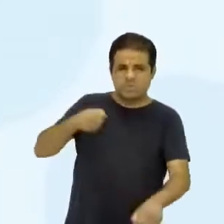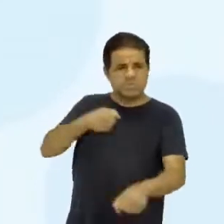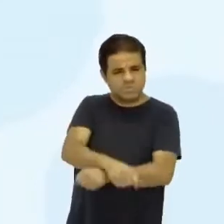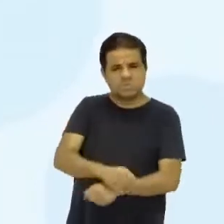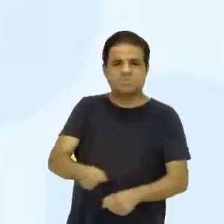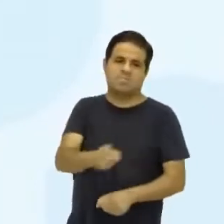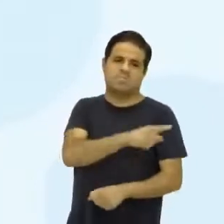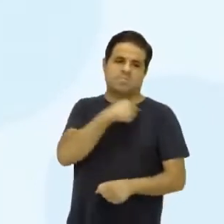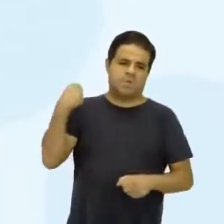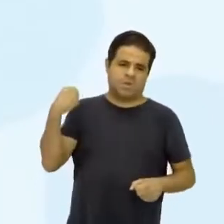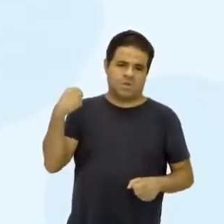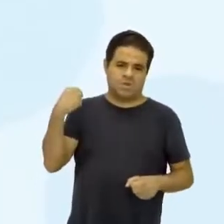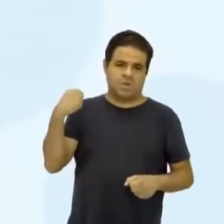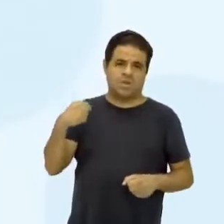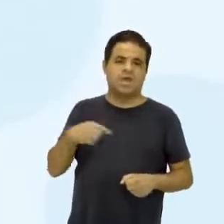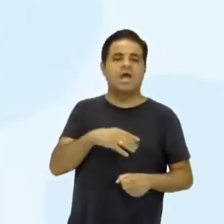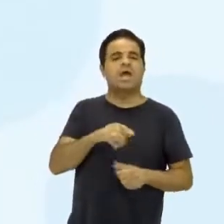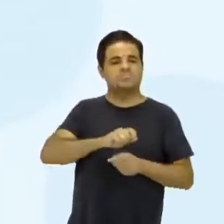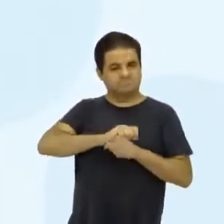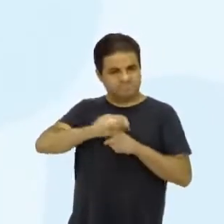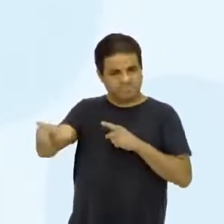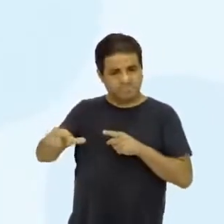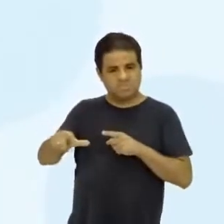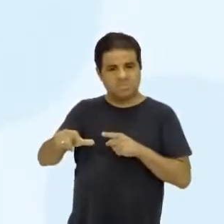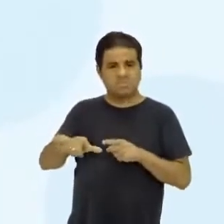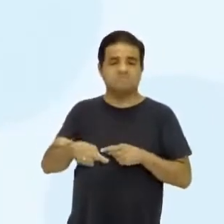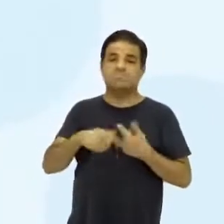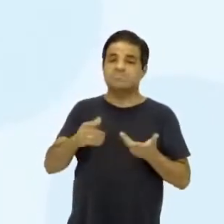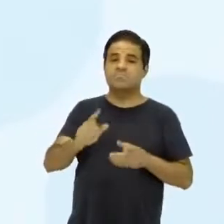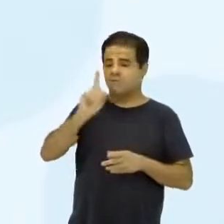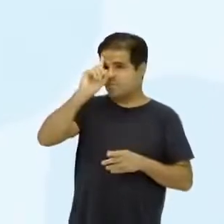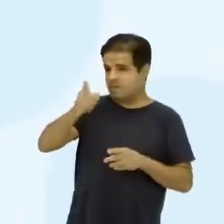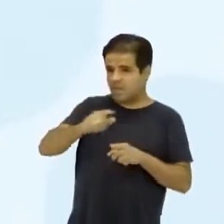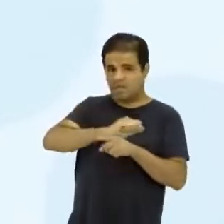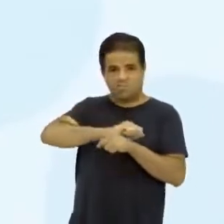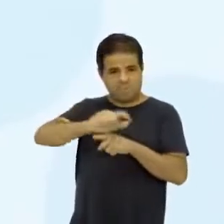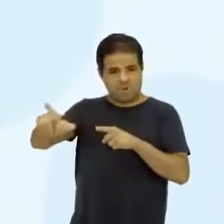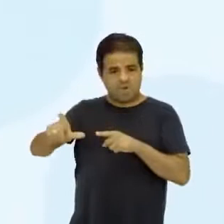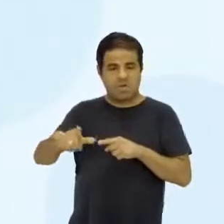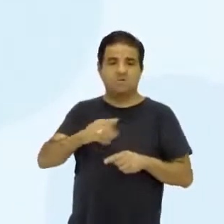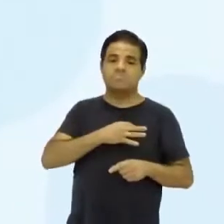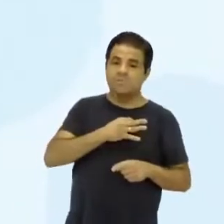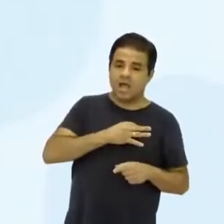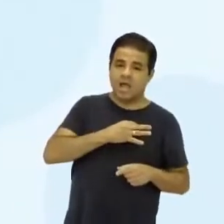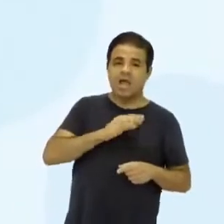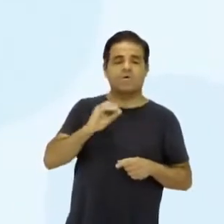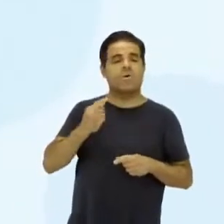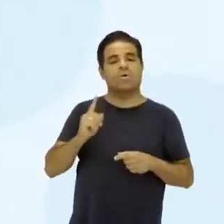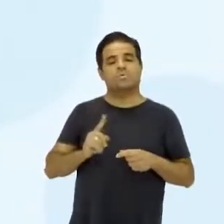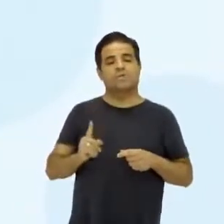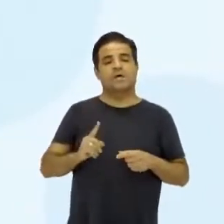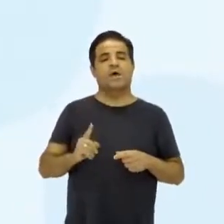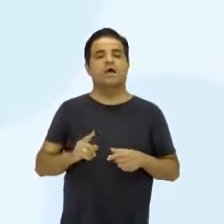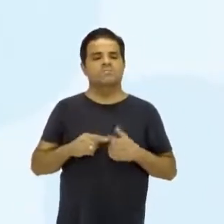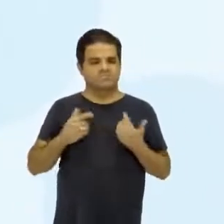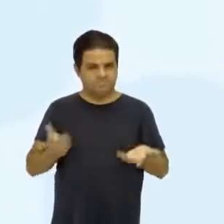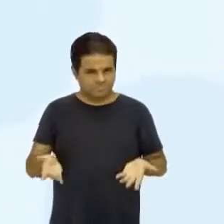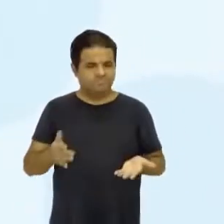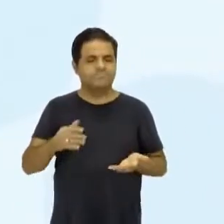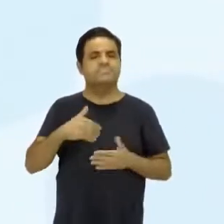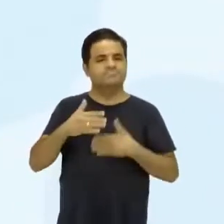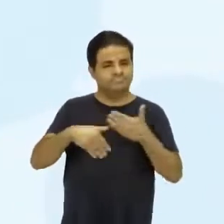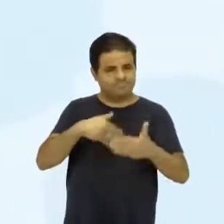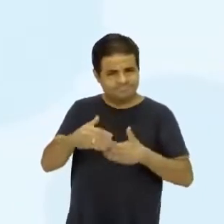torturas e mortes, exílio, né? O que é exílio? É ter que sair do seu país, voluntário ou não. Essas são algumas